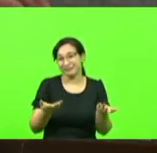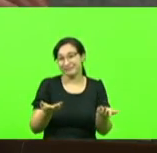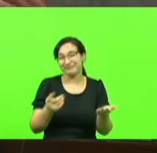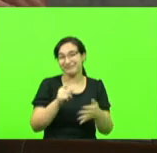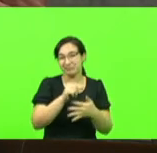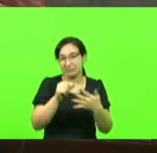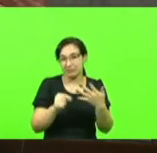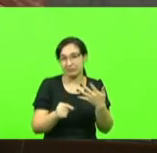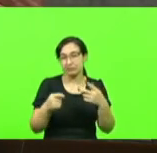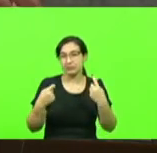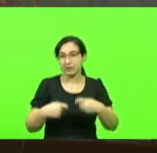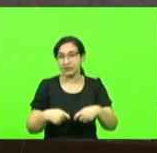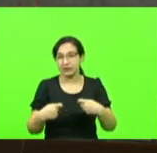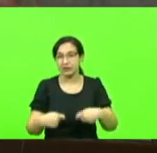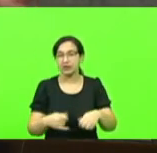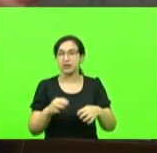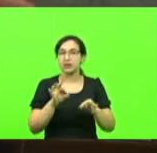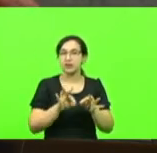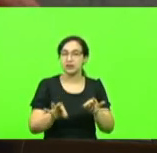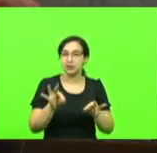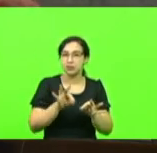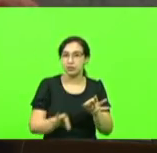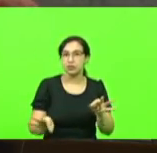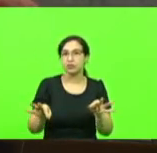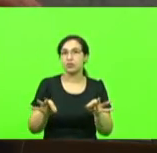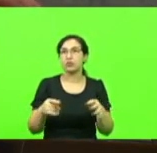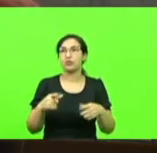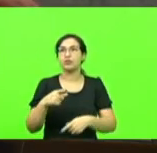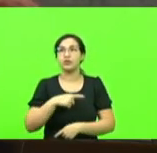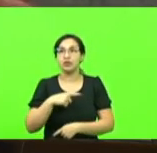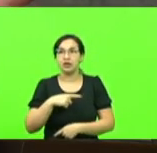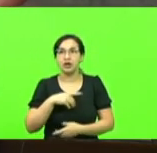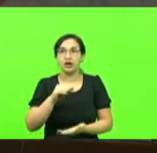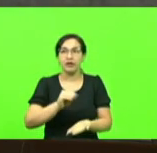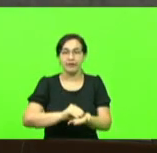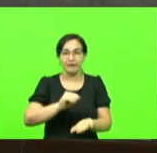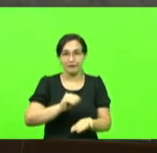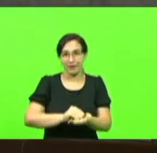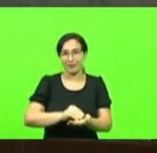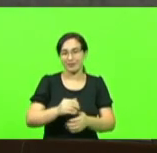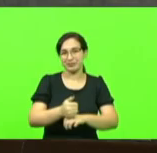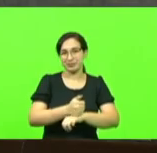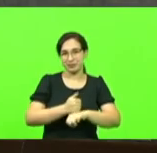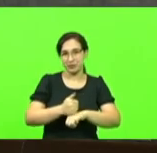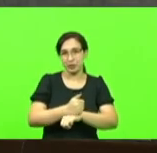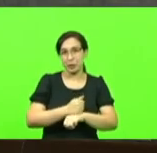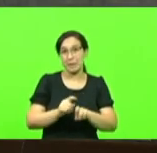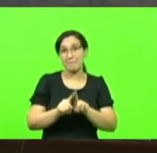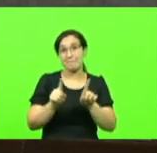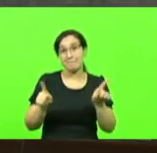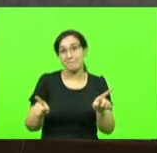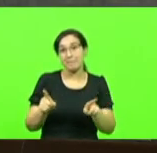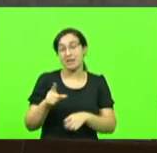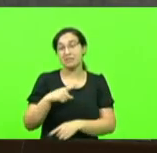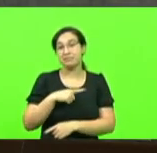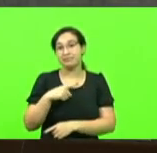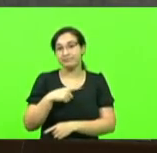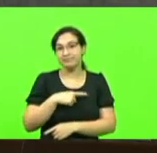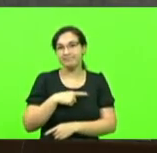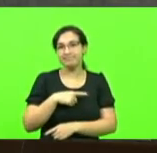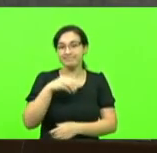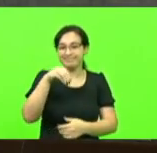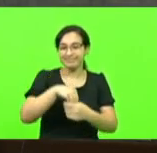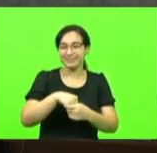tanto nas instituições, existe a falta do profissional, mas também nós temos na questão das